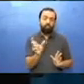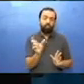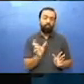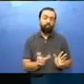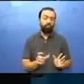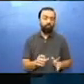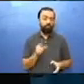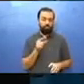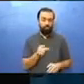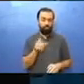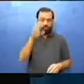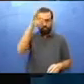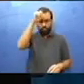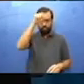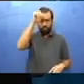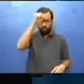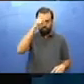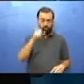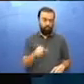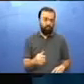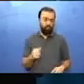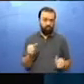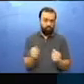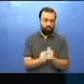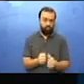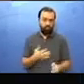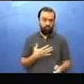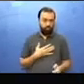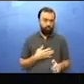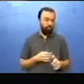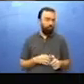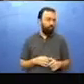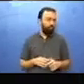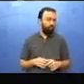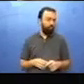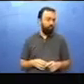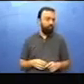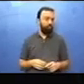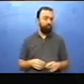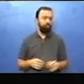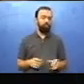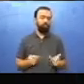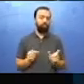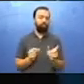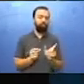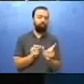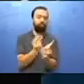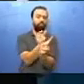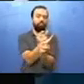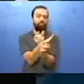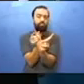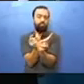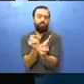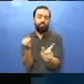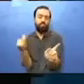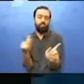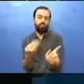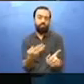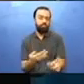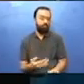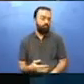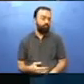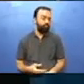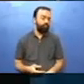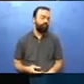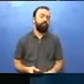nós aprendemos no nosso banco de palavras. Vão contar as sílabas e vão colocar ao lado. E a atividade número 2, lembram que eu